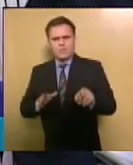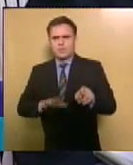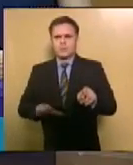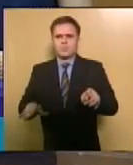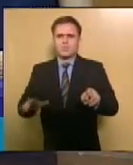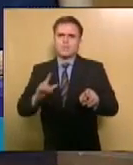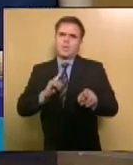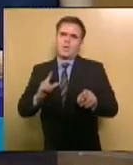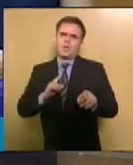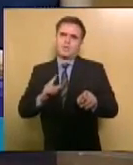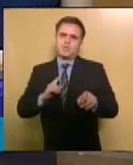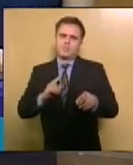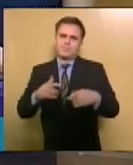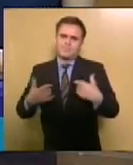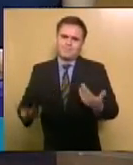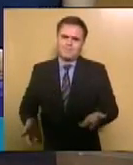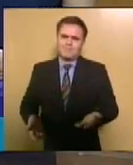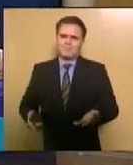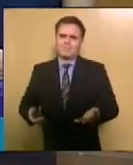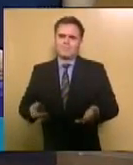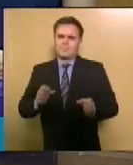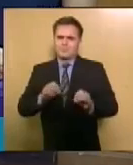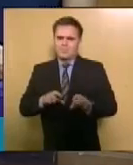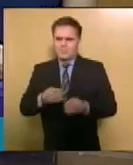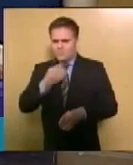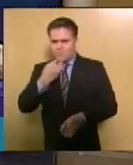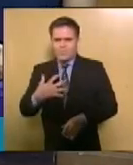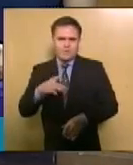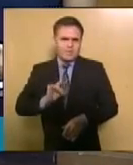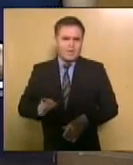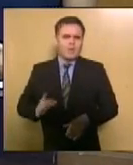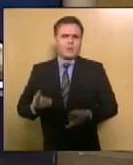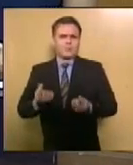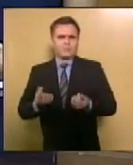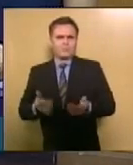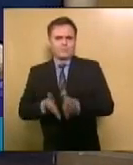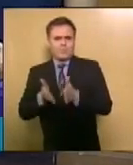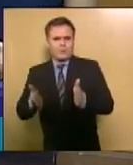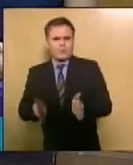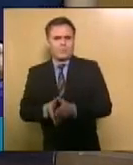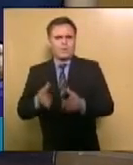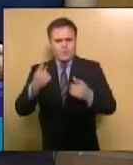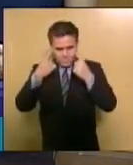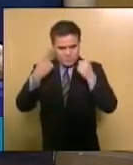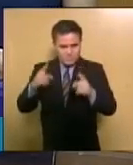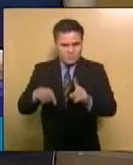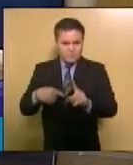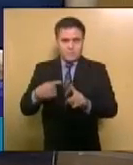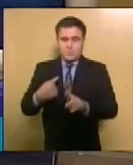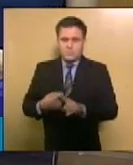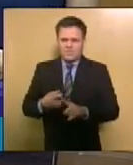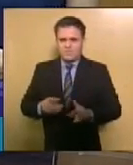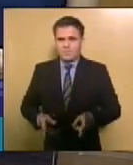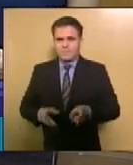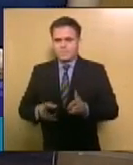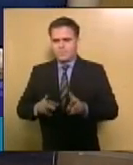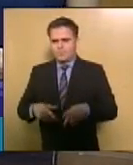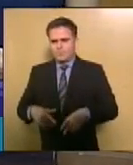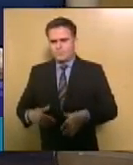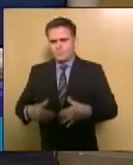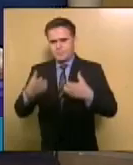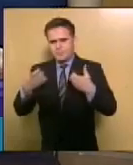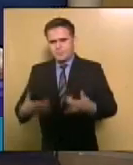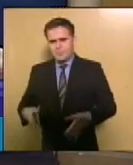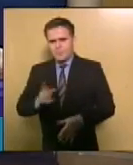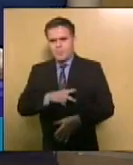um desfavorecimento cultural Educacional e e e também um estress por causa da violência tão grande que o aí eu vou deixar a